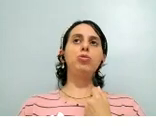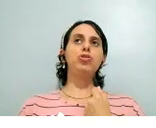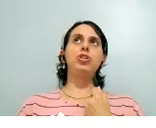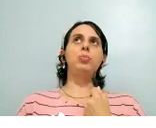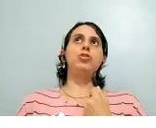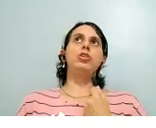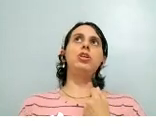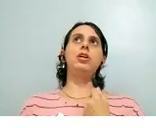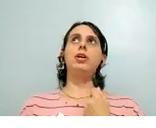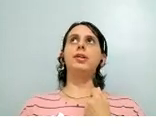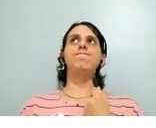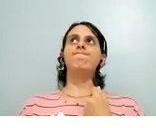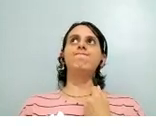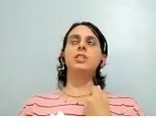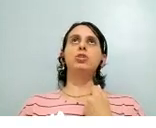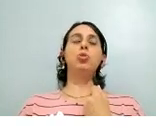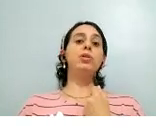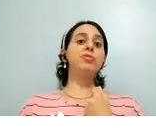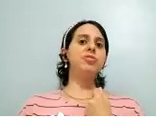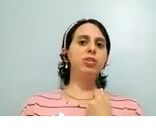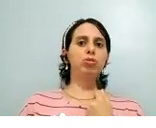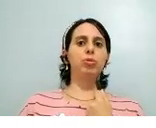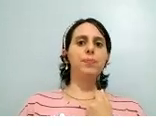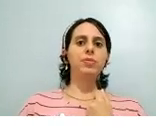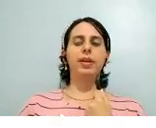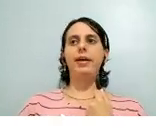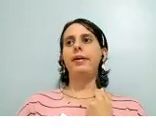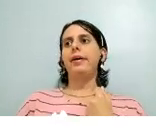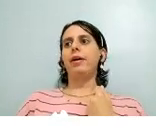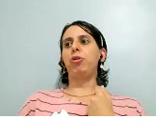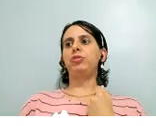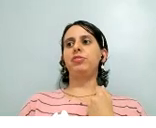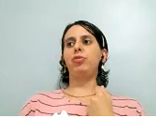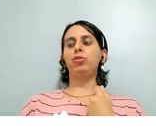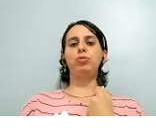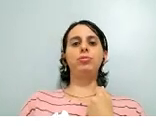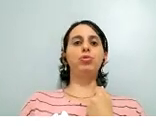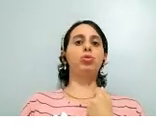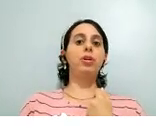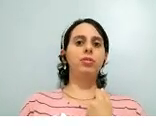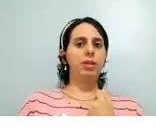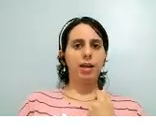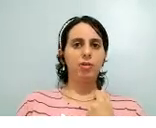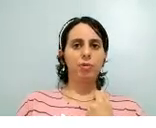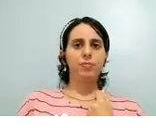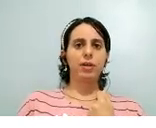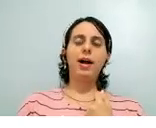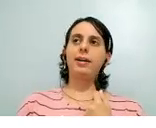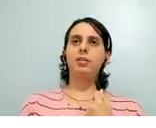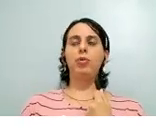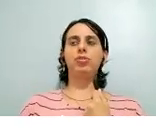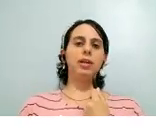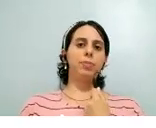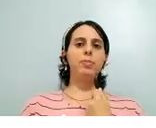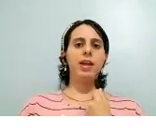é algum tipo de número fixo, né? É como se fosse um sorteio.